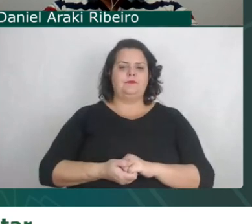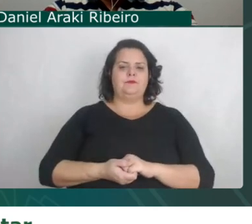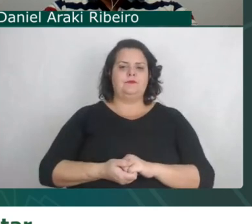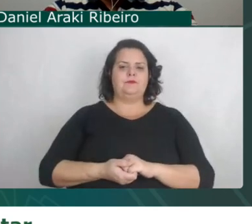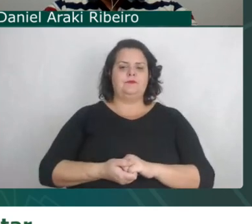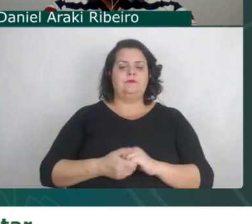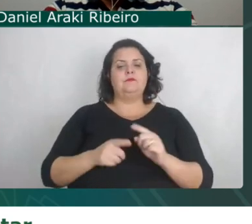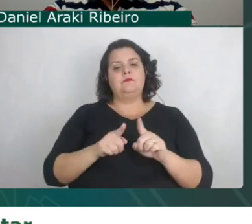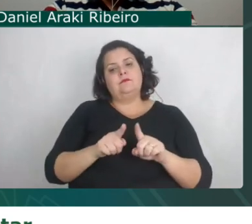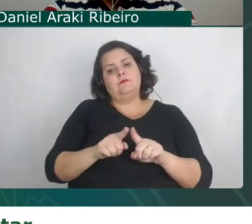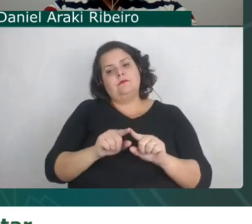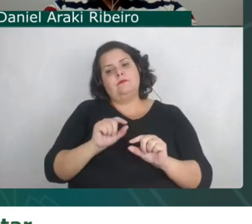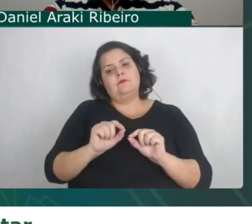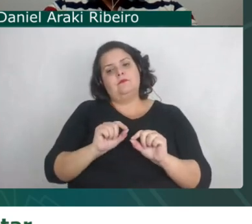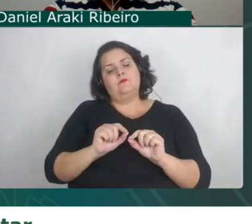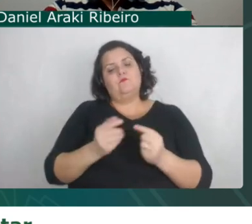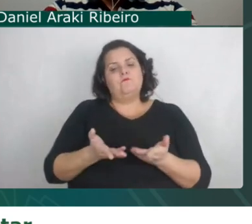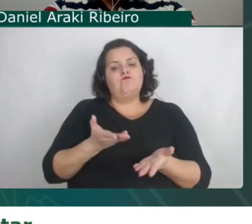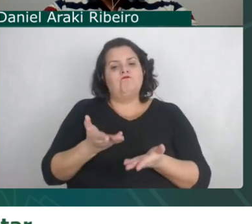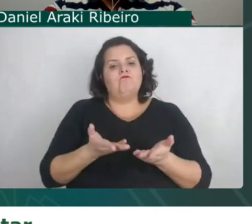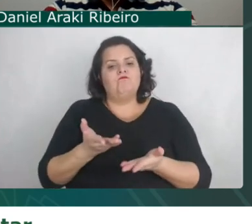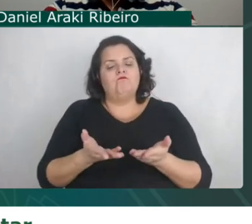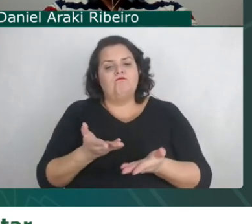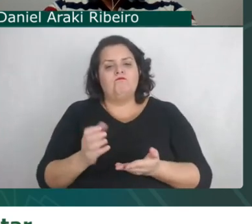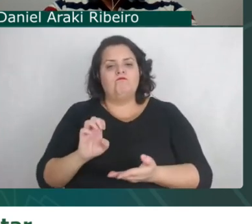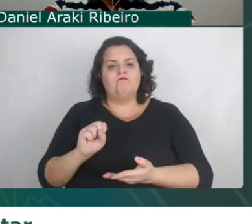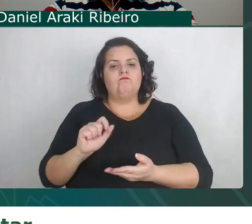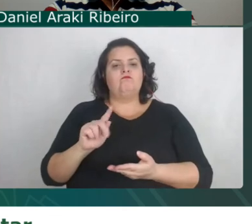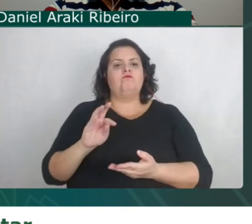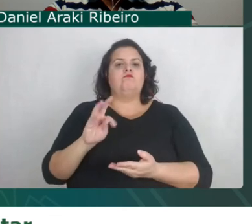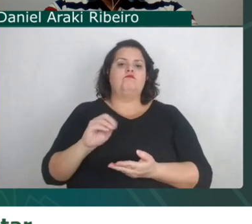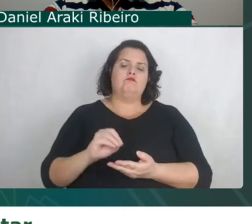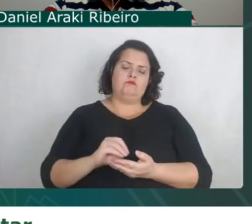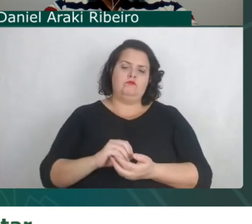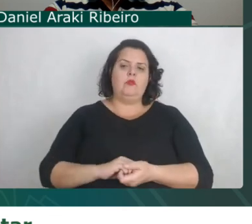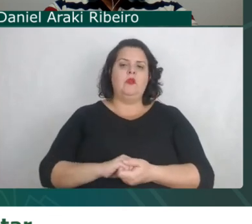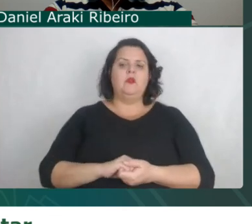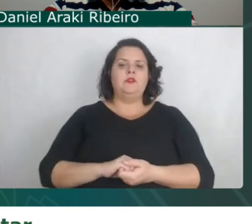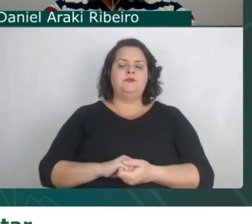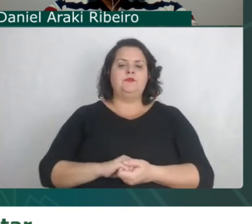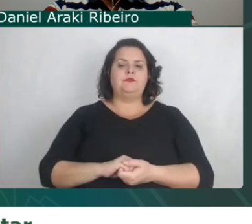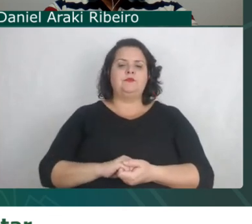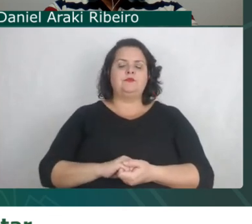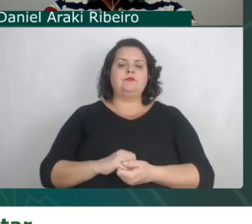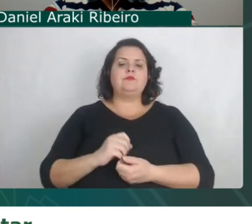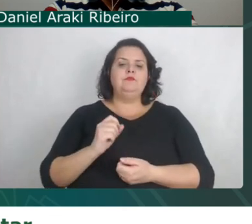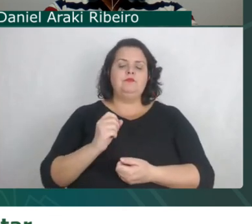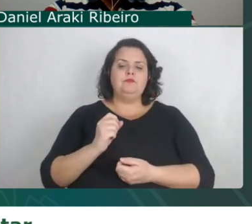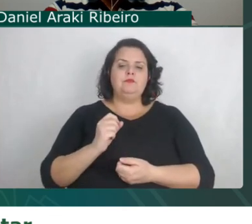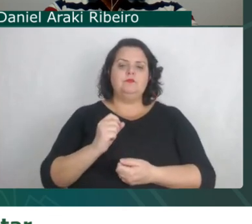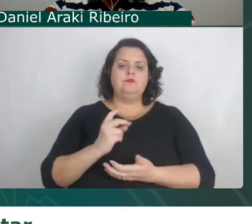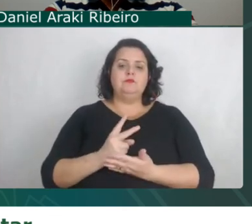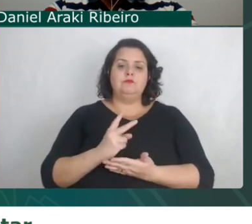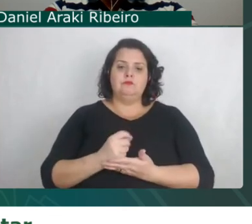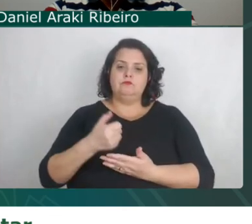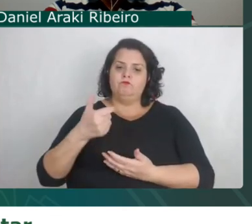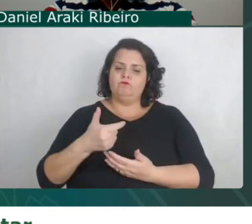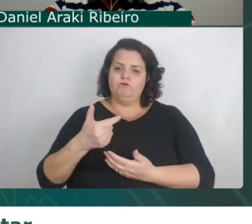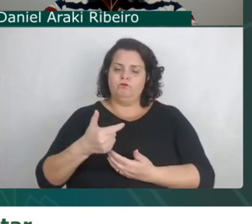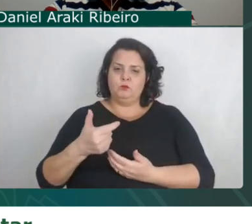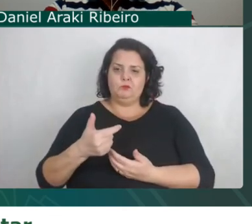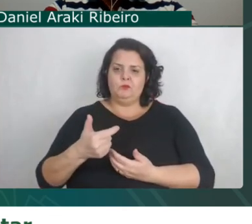o tratamento de esgoto que precisa melhorar, né? Quer dizer, pelo menos um tratamento secundário, que é algo bastante